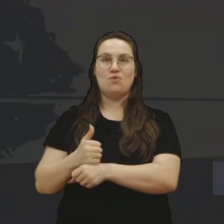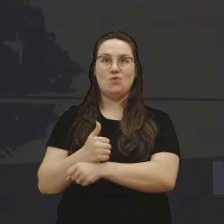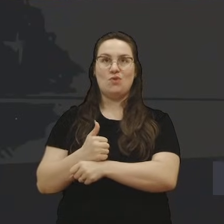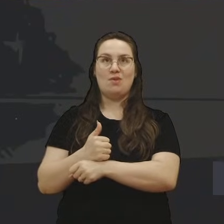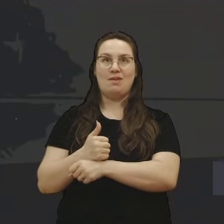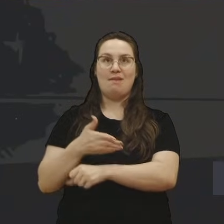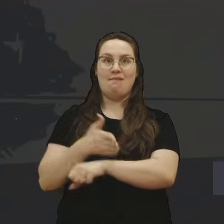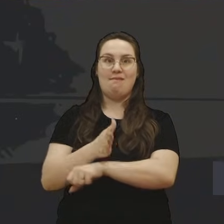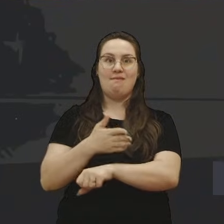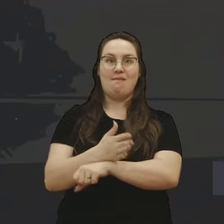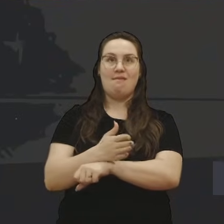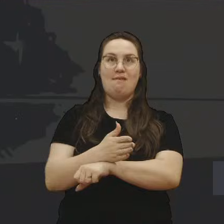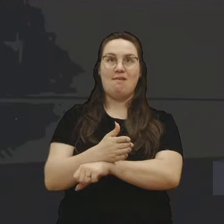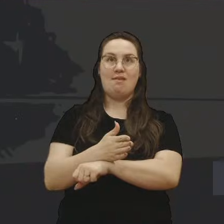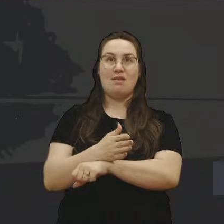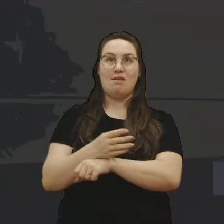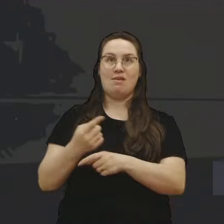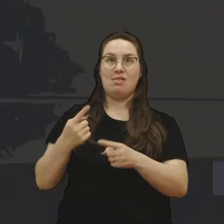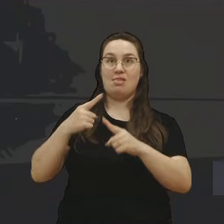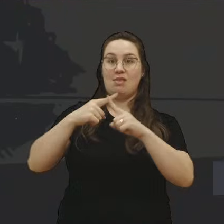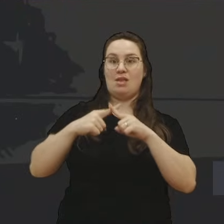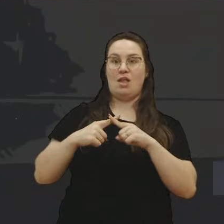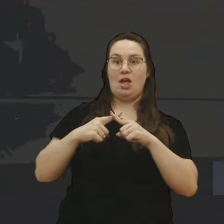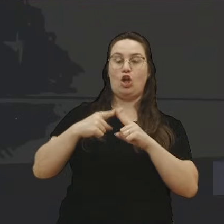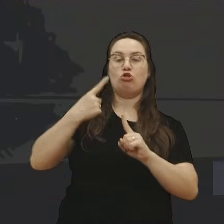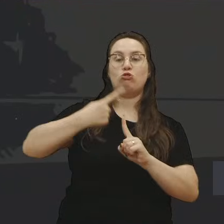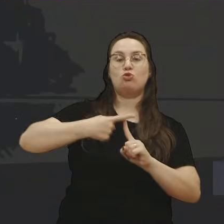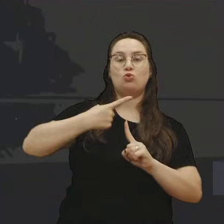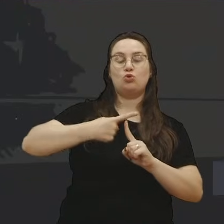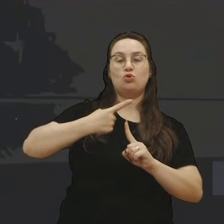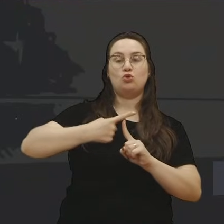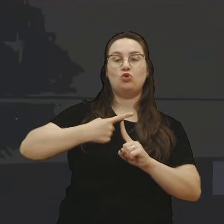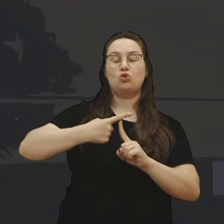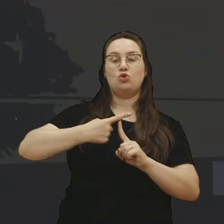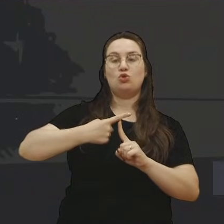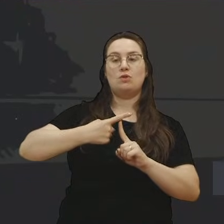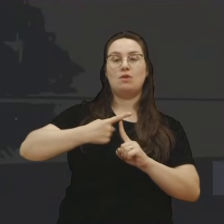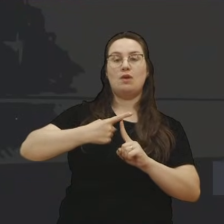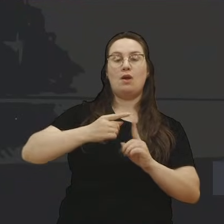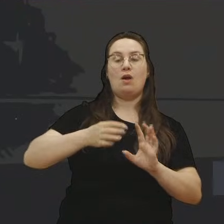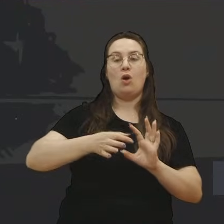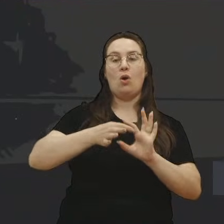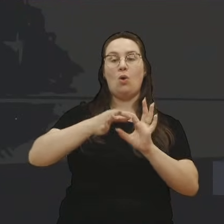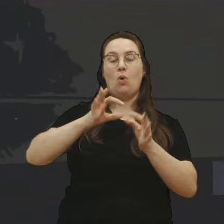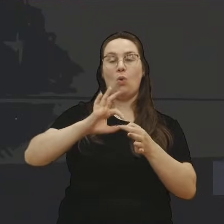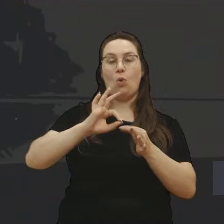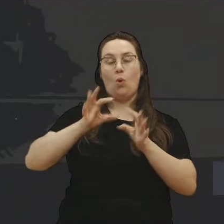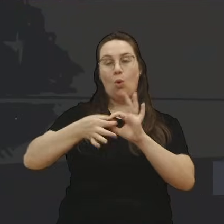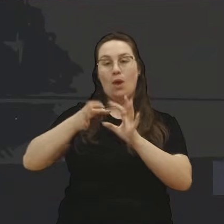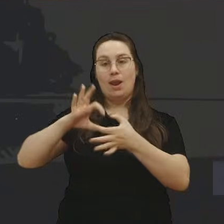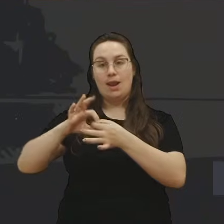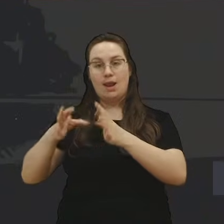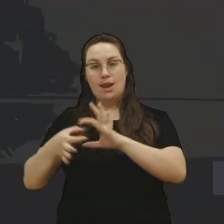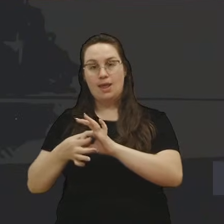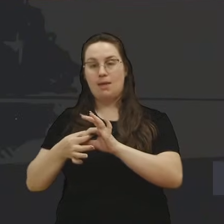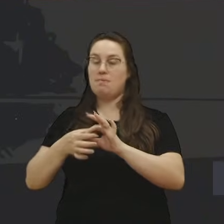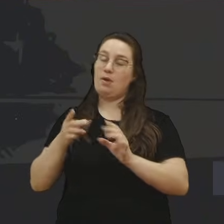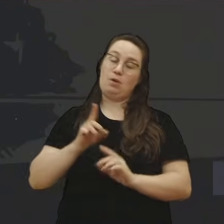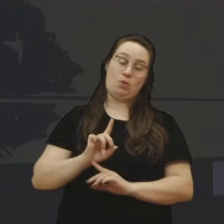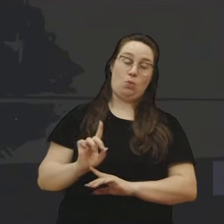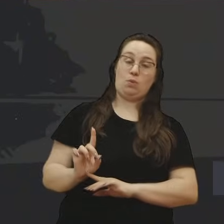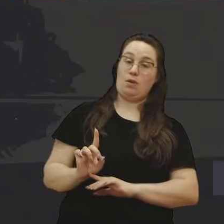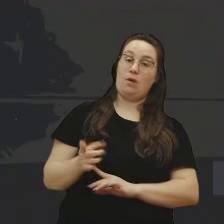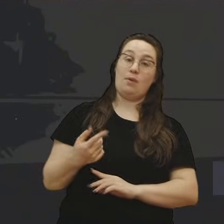participaram do principal campeonato da modalidade, de modalidades olímpicas ou não olímpicas, que tenham